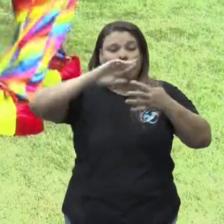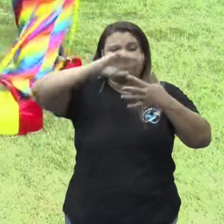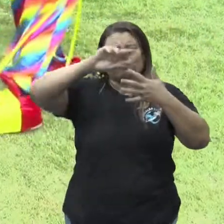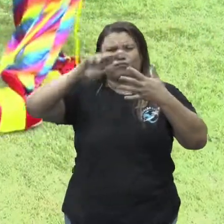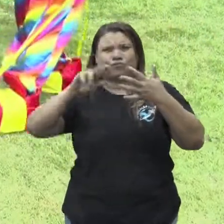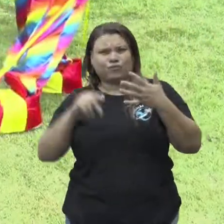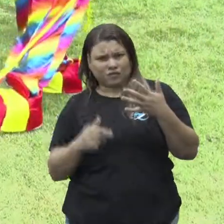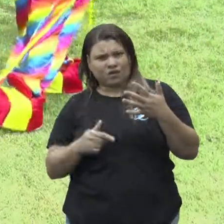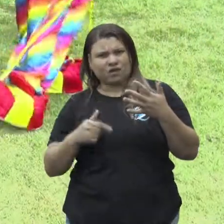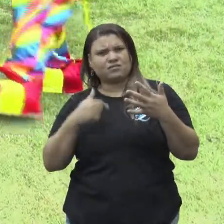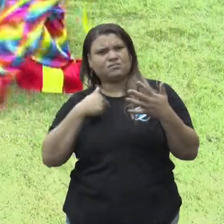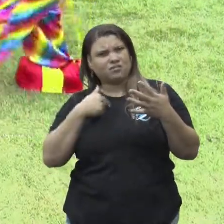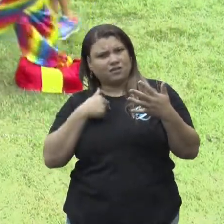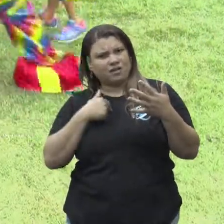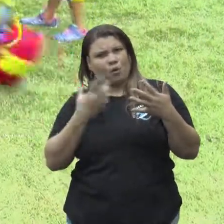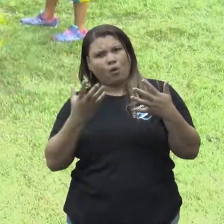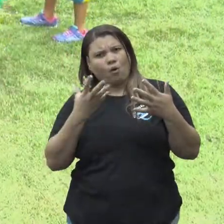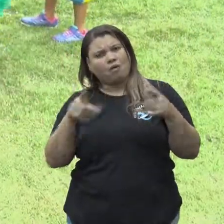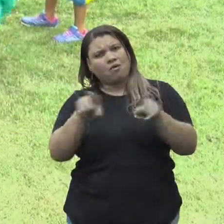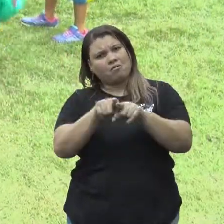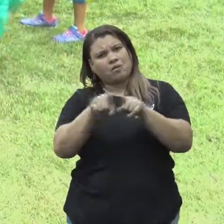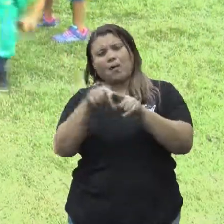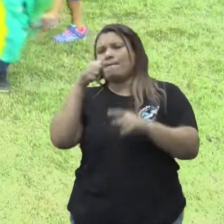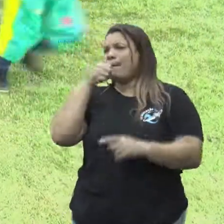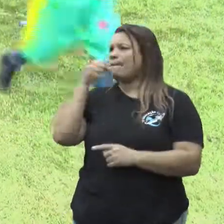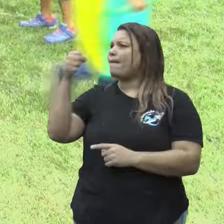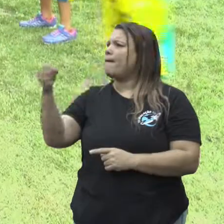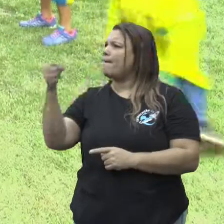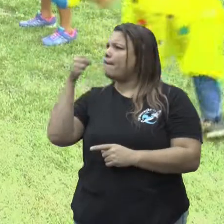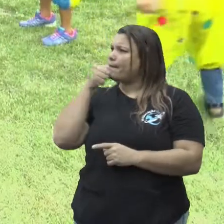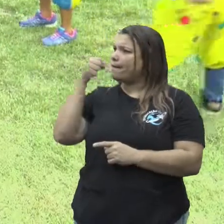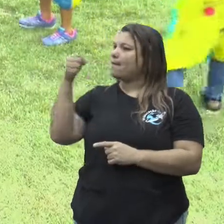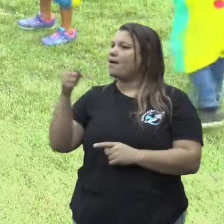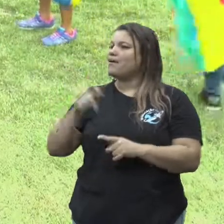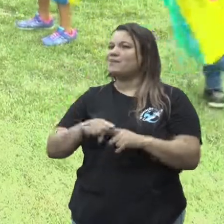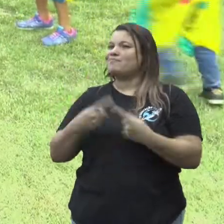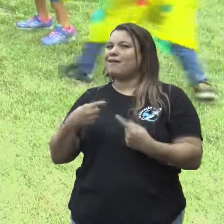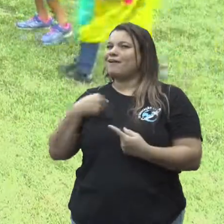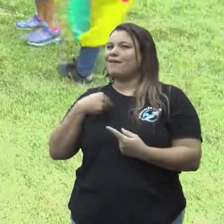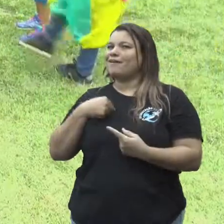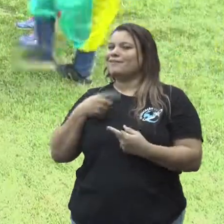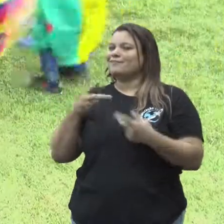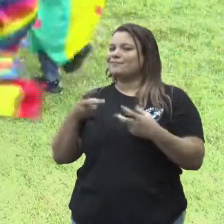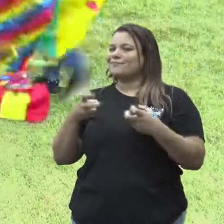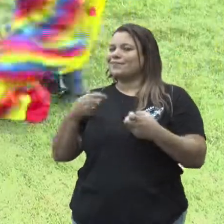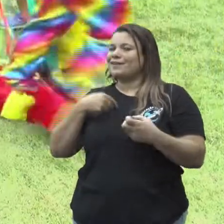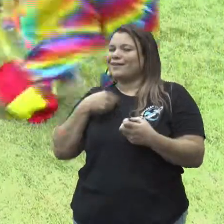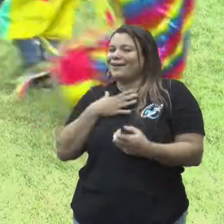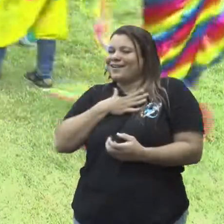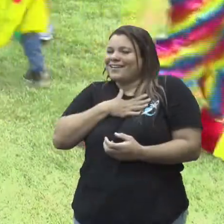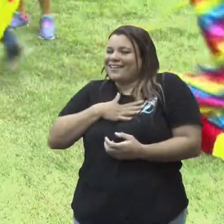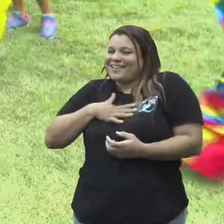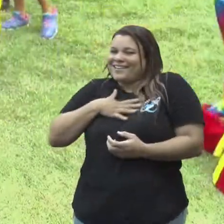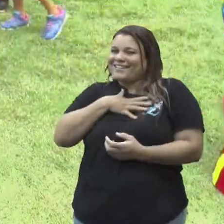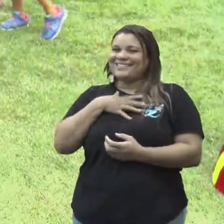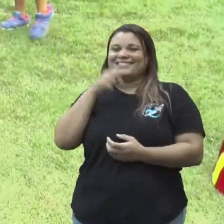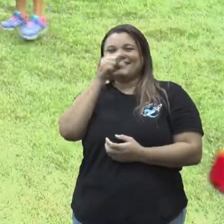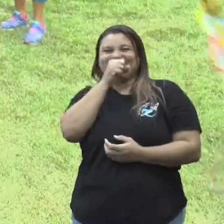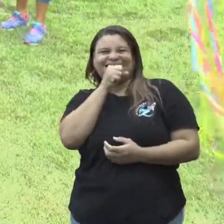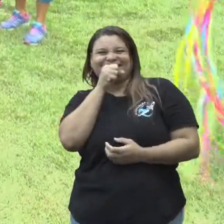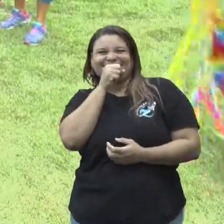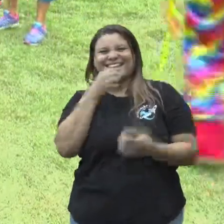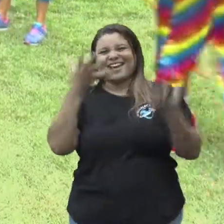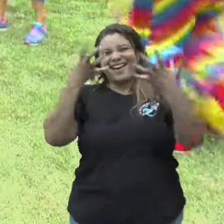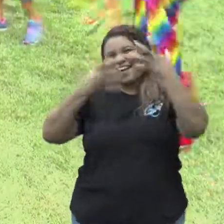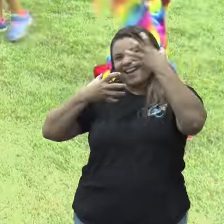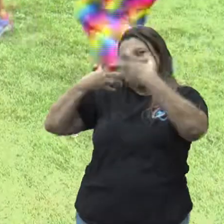e dar muita entrevista, cantar, brincar e ver a minha foto na revista. Eu sou um palhaço